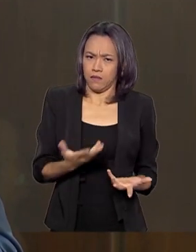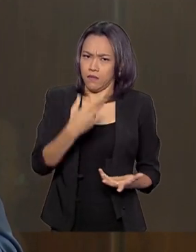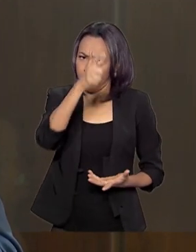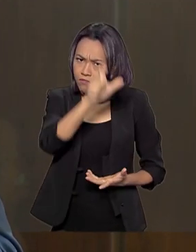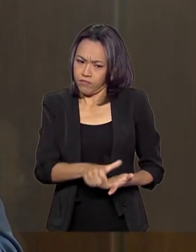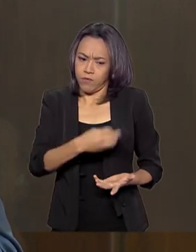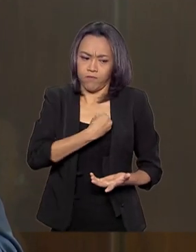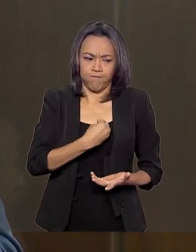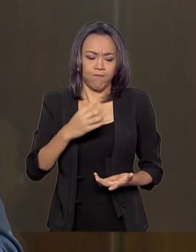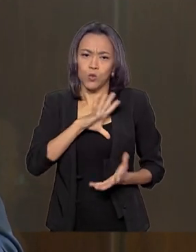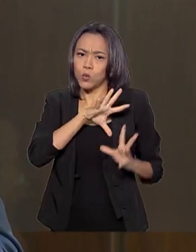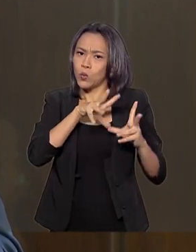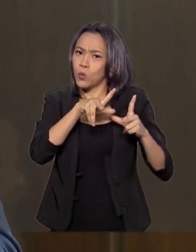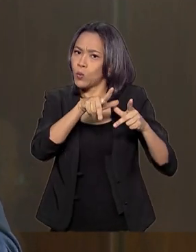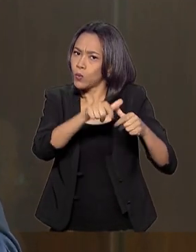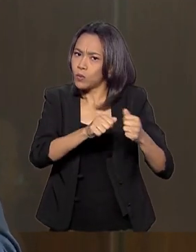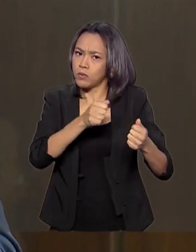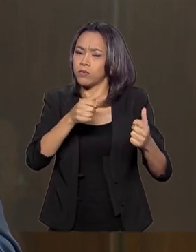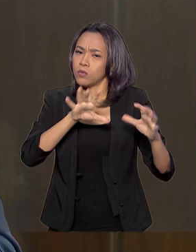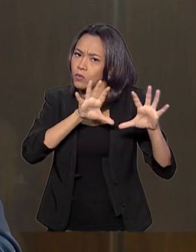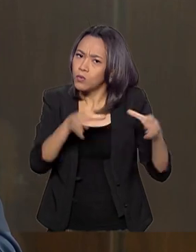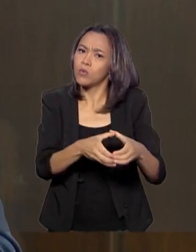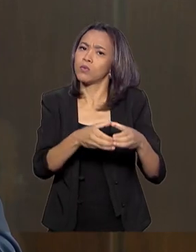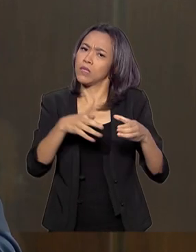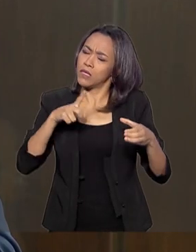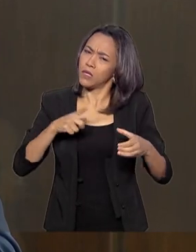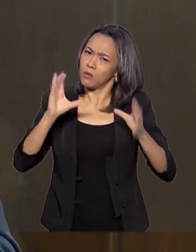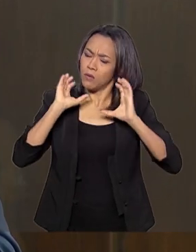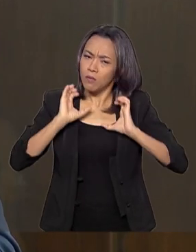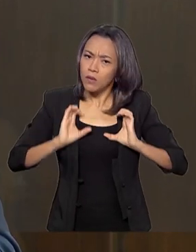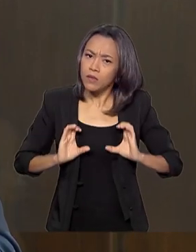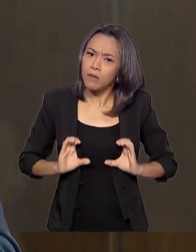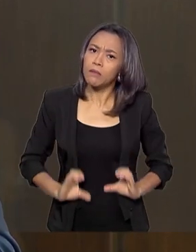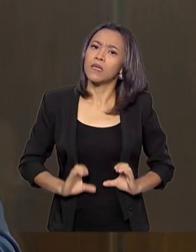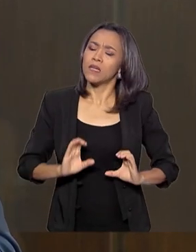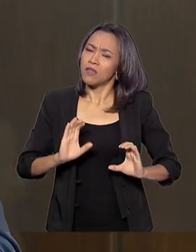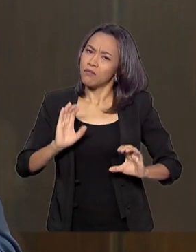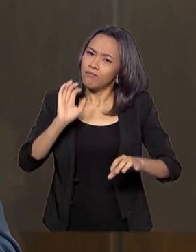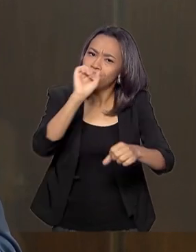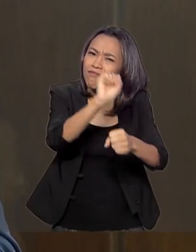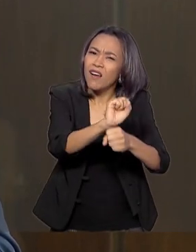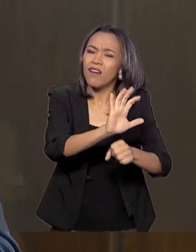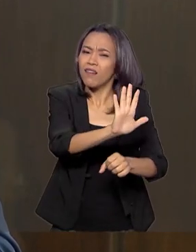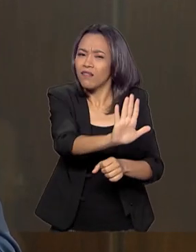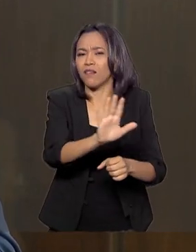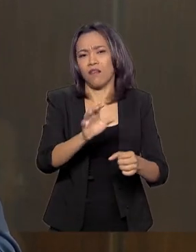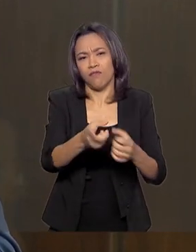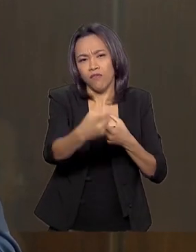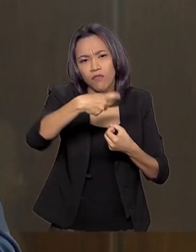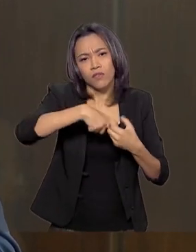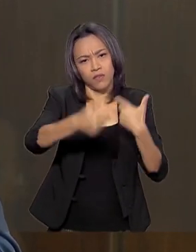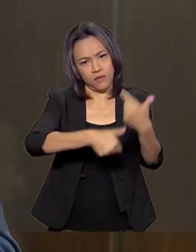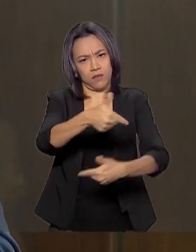deste movimento, de um comportamento agora de regresso às atividades normais no menor tempo possível. Obrigado.